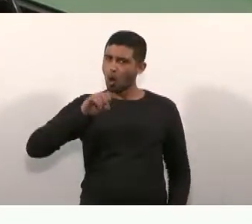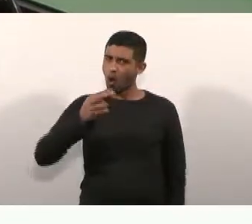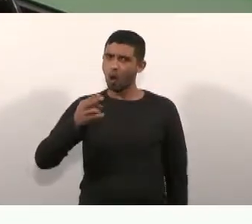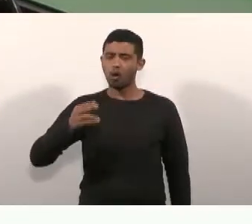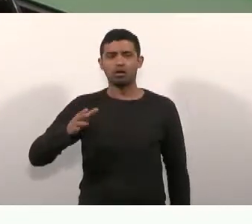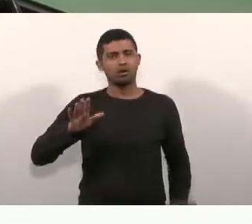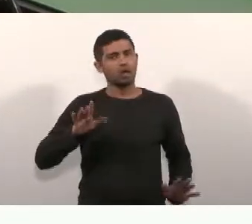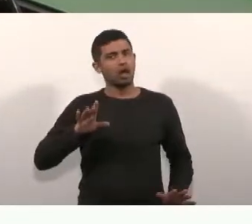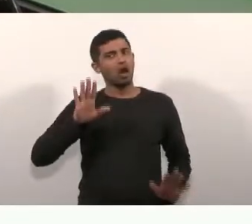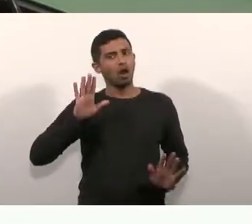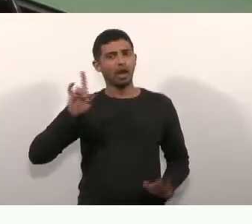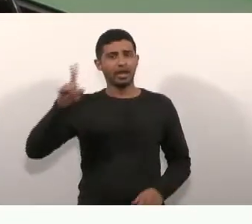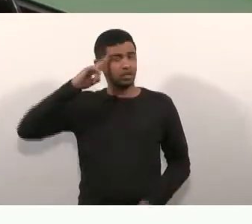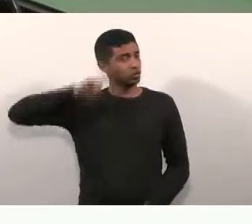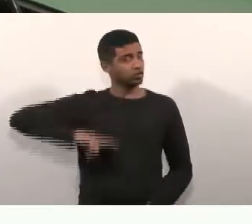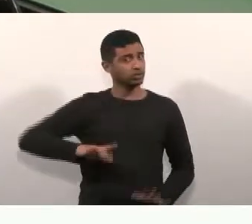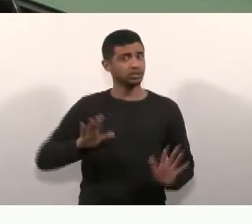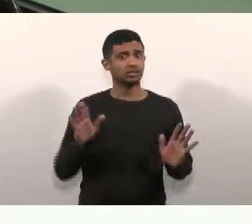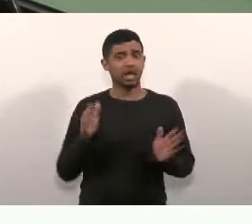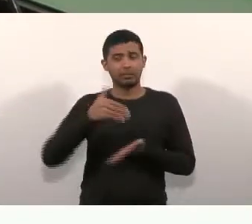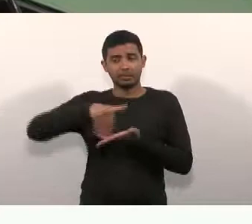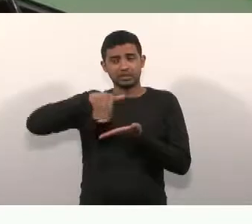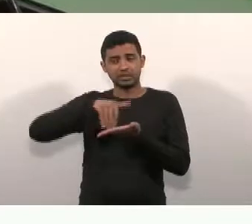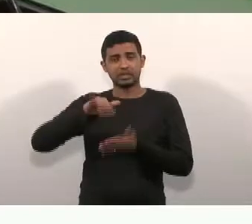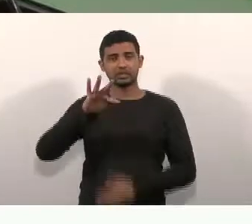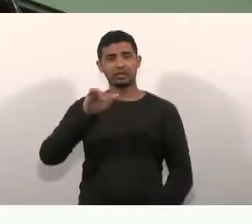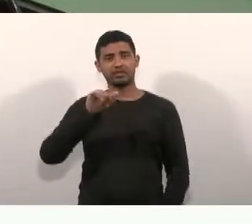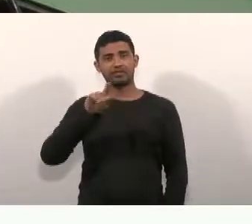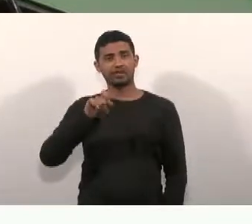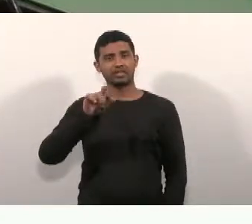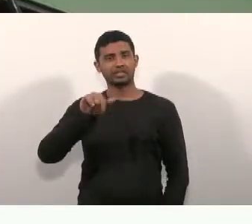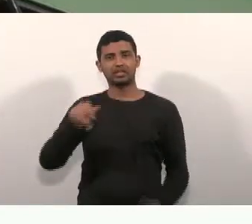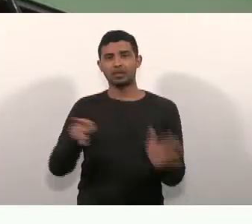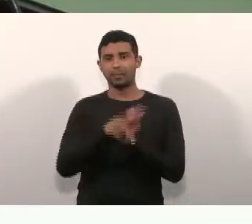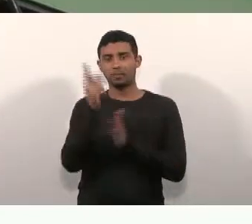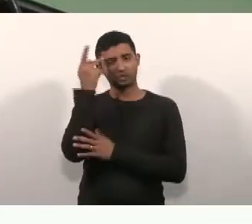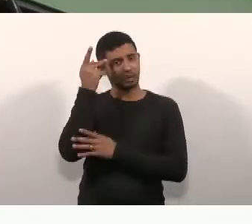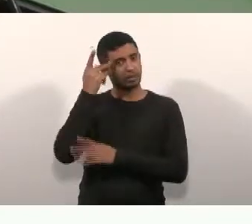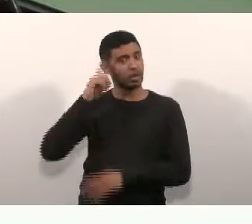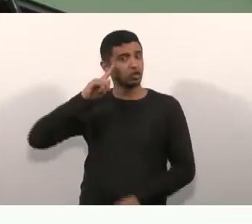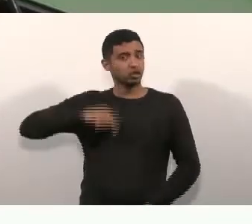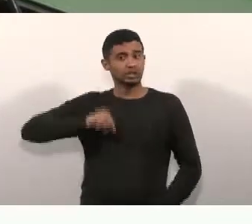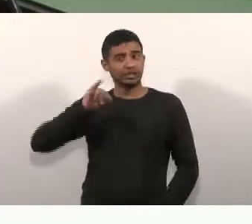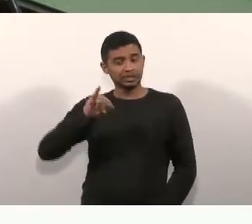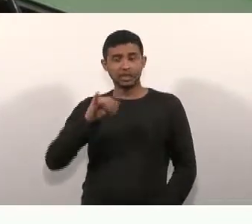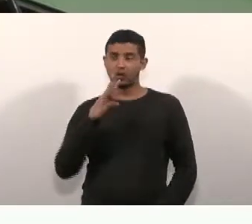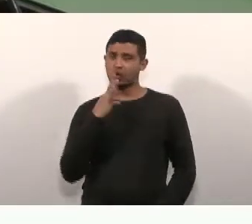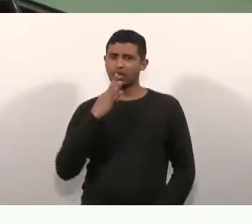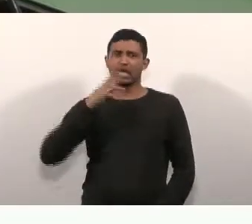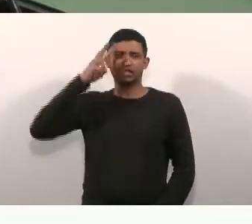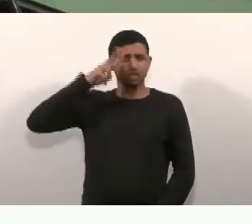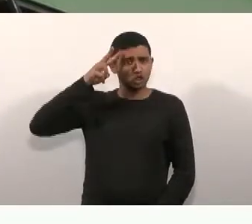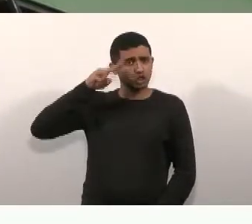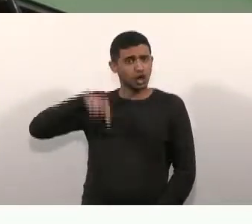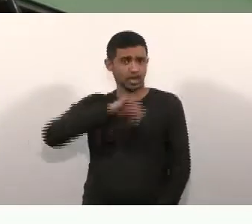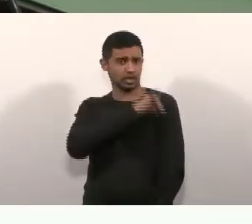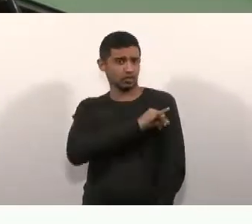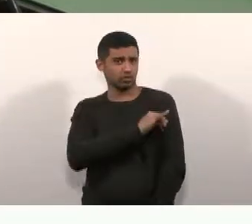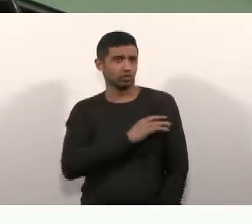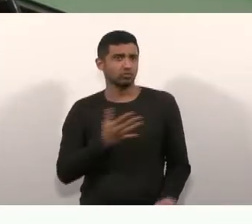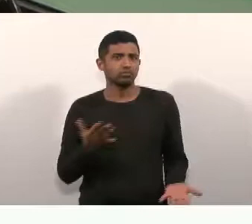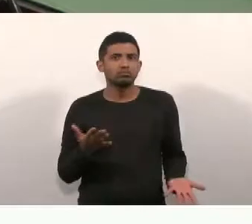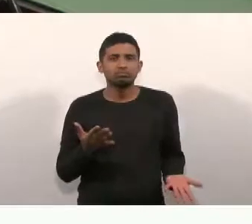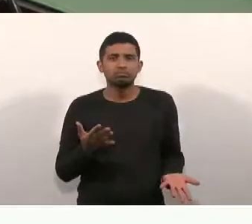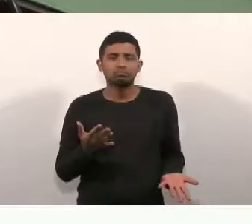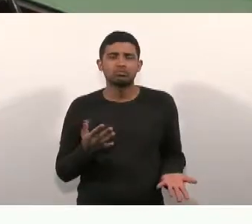bom, o secretário de Fazenda é paulista, não sei se conhece bem a história da indústria naval do Rio de Janeiro, ou é desconhecimento,